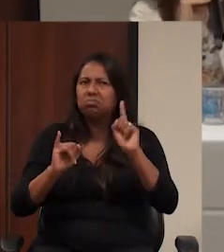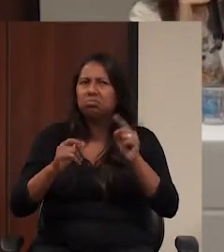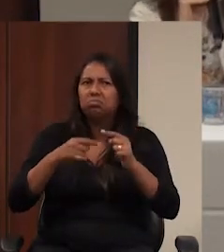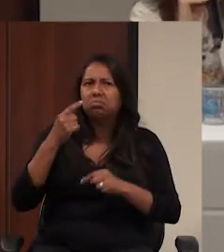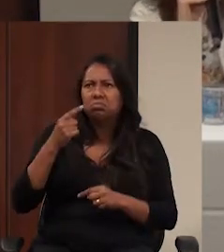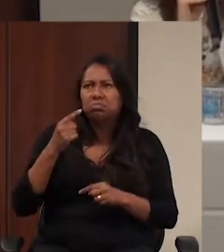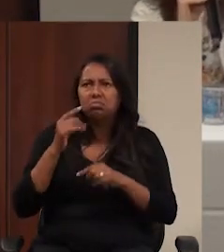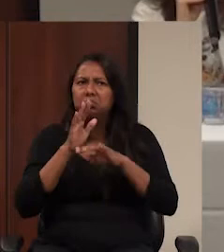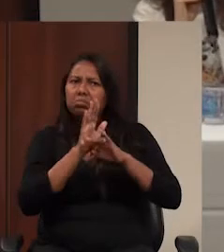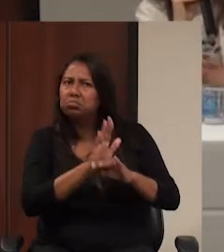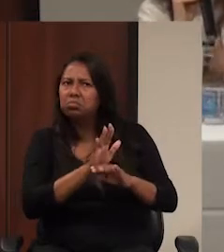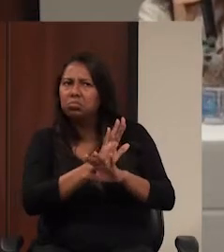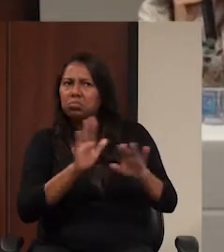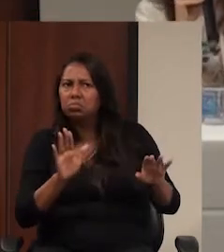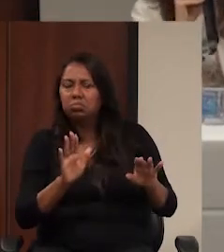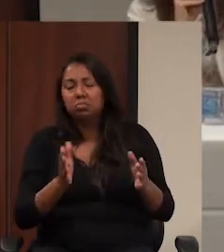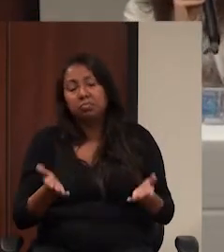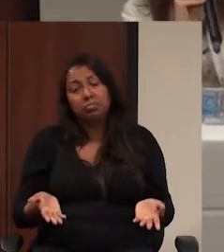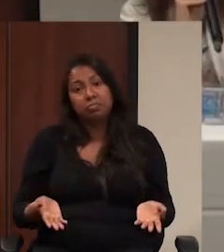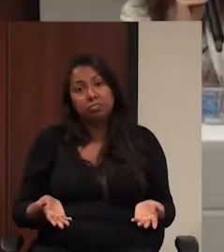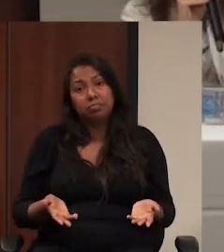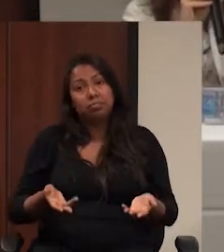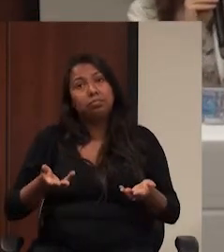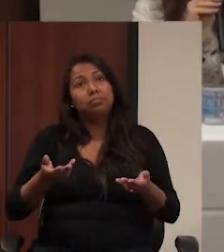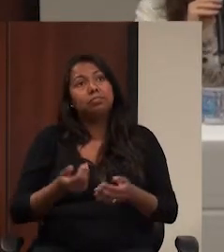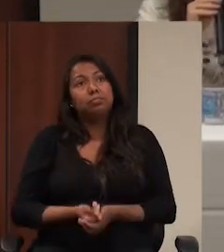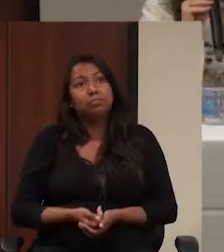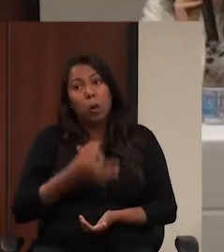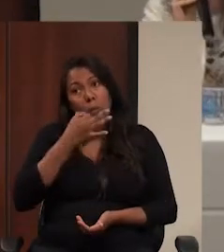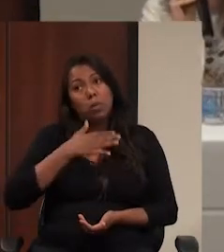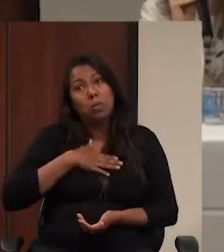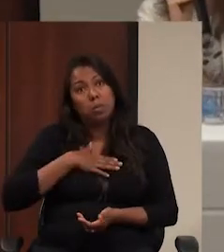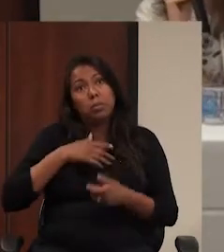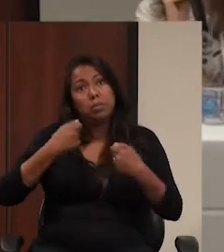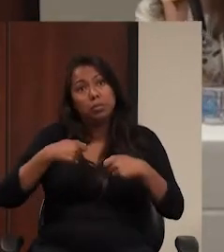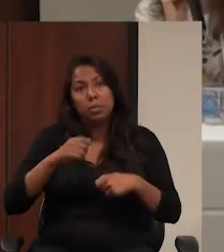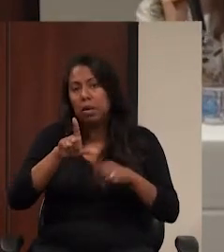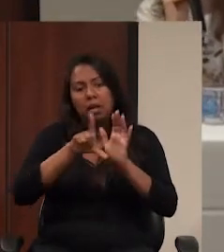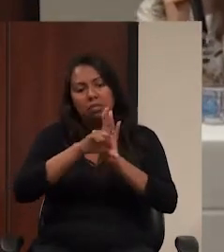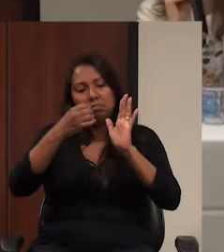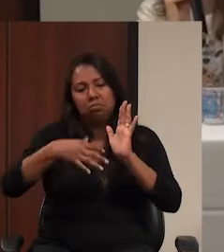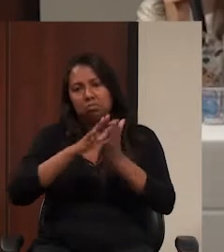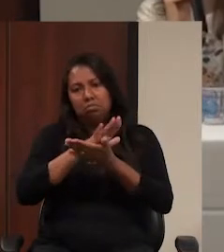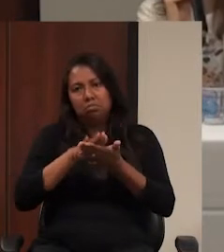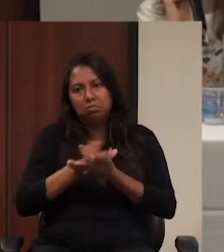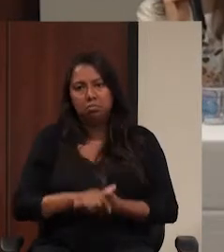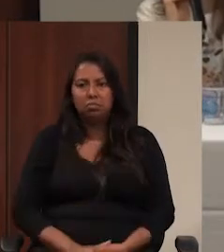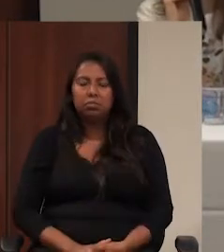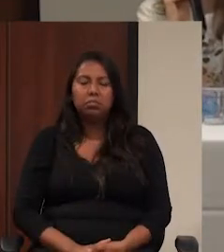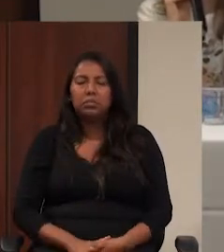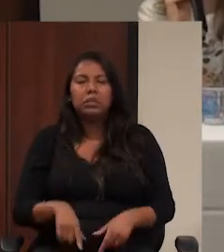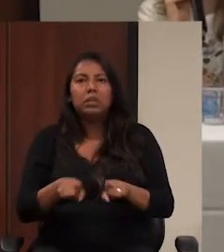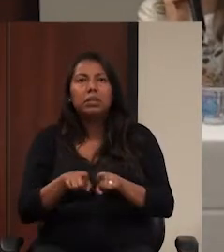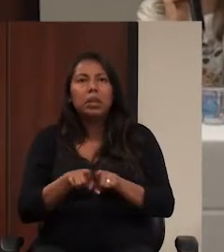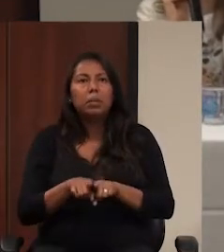Né? Na prática, na minha perspectiva, isso deveria acontecer. A lei não fala nada sobre isso. Prevê também que os tribunais